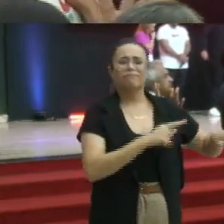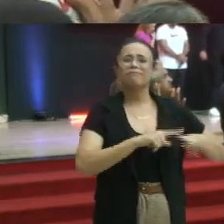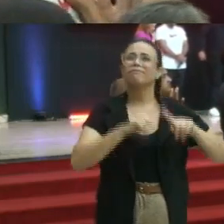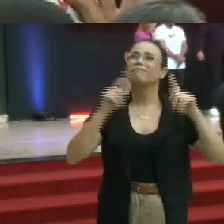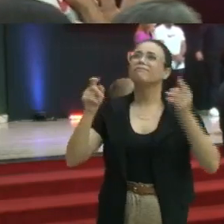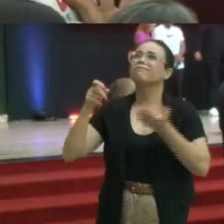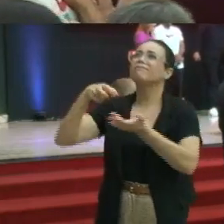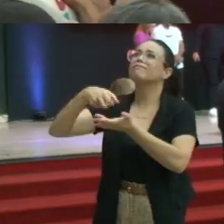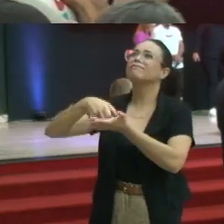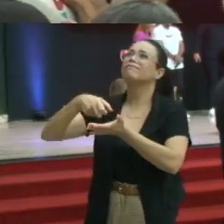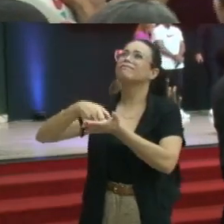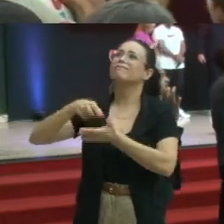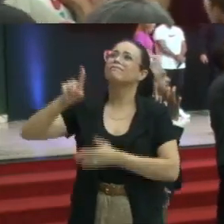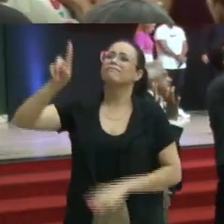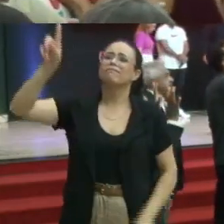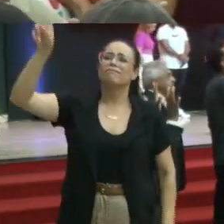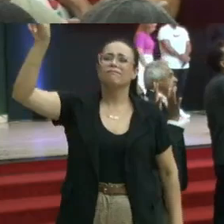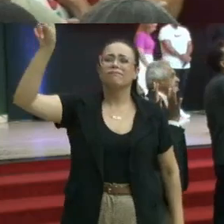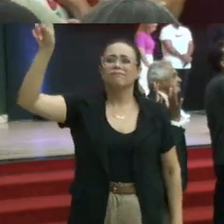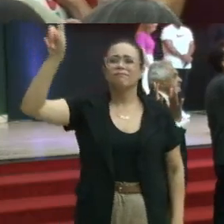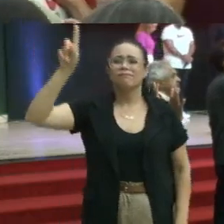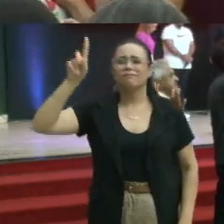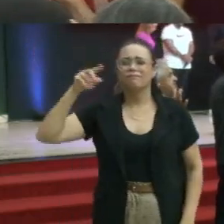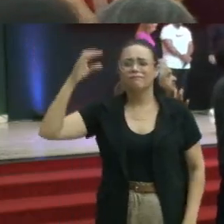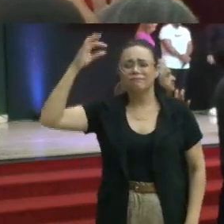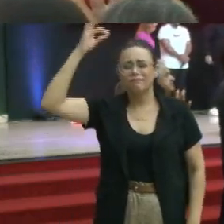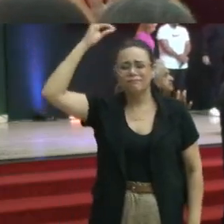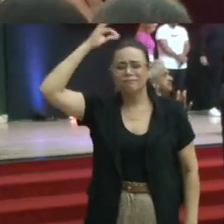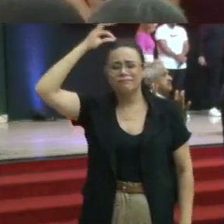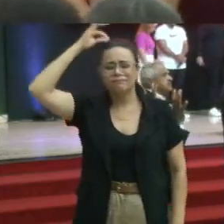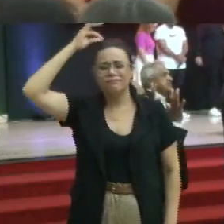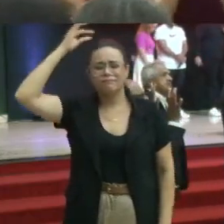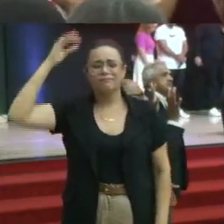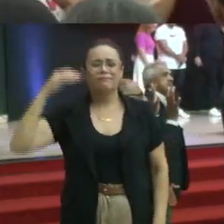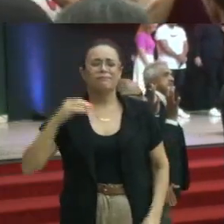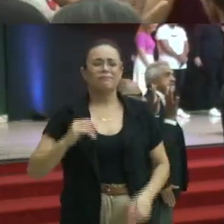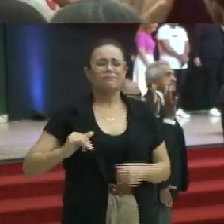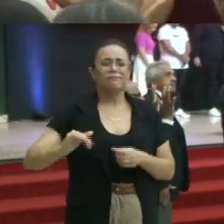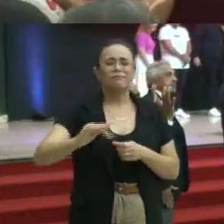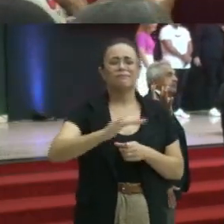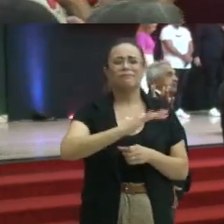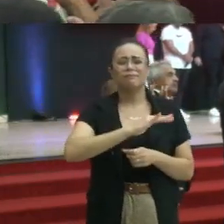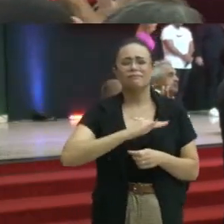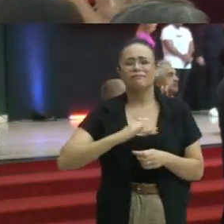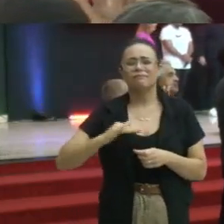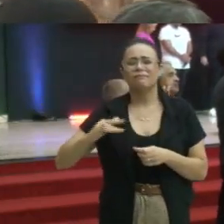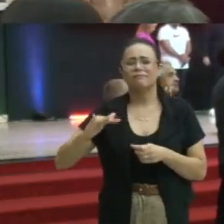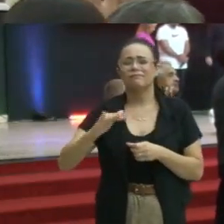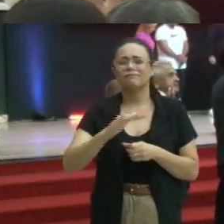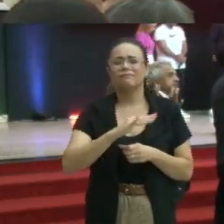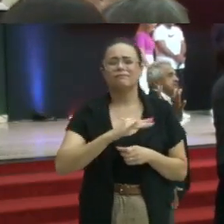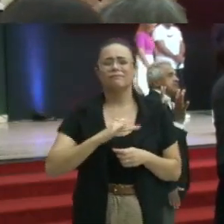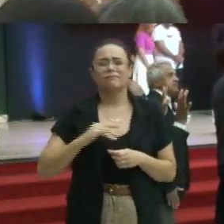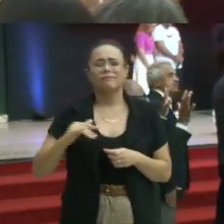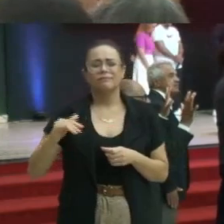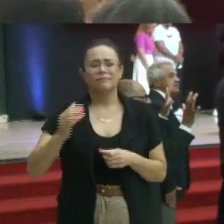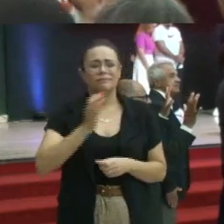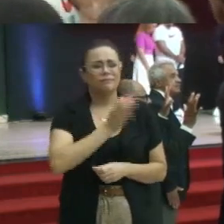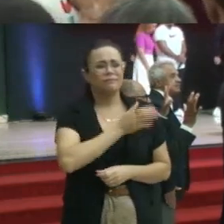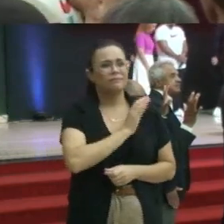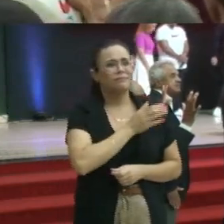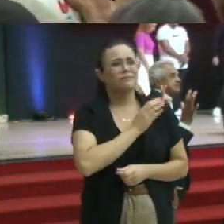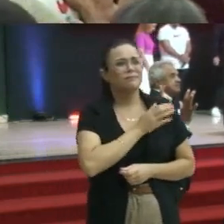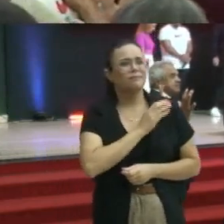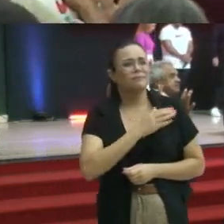diante dos teus pés. Ah, Espírito Santo de Deus, enche cada coração, Senhor, com a tua